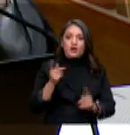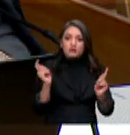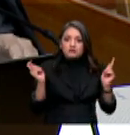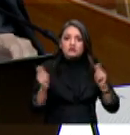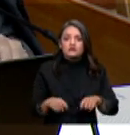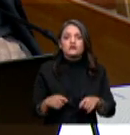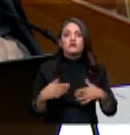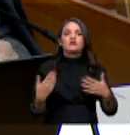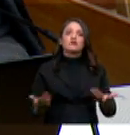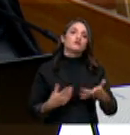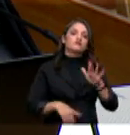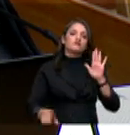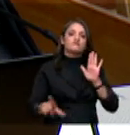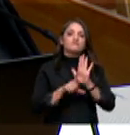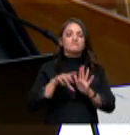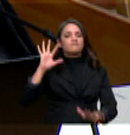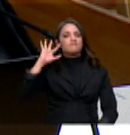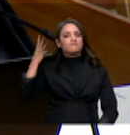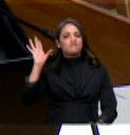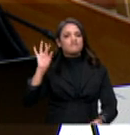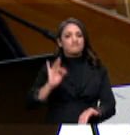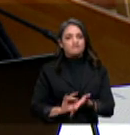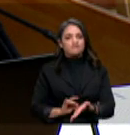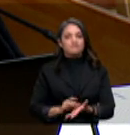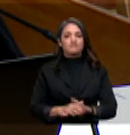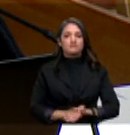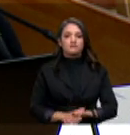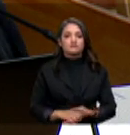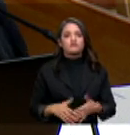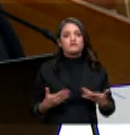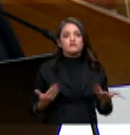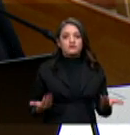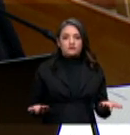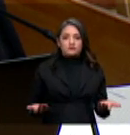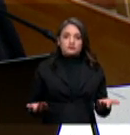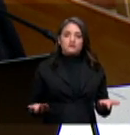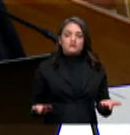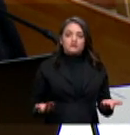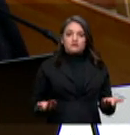próprio legislador definiu de uma vez por todas. Então, presidente,